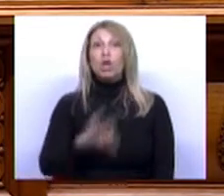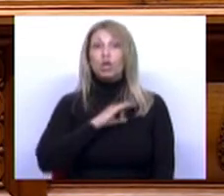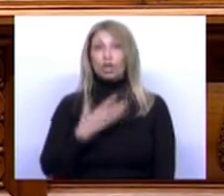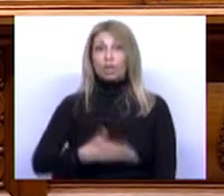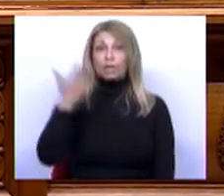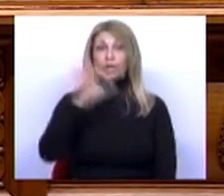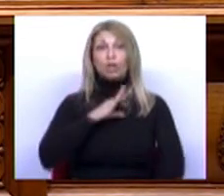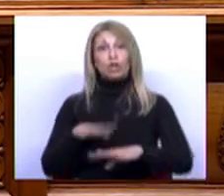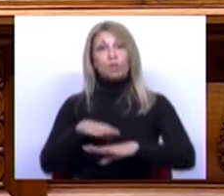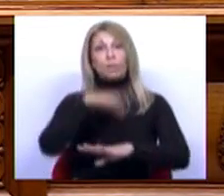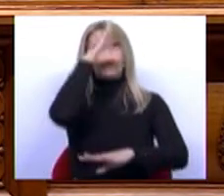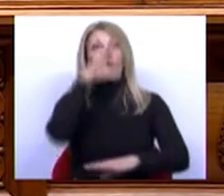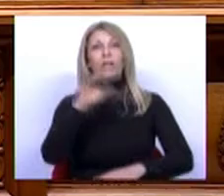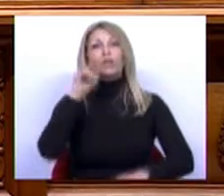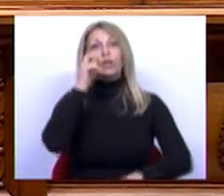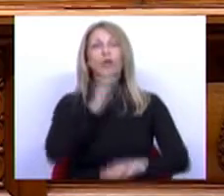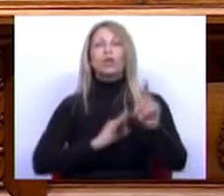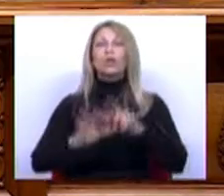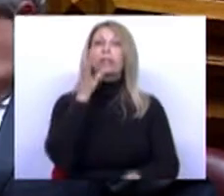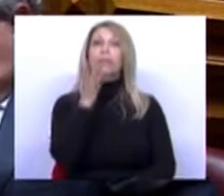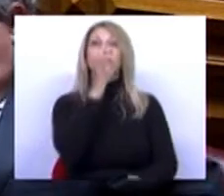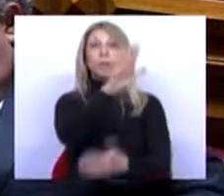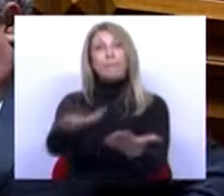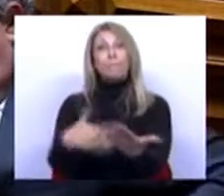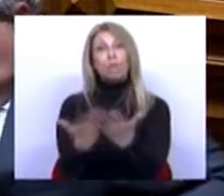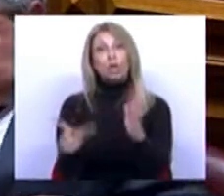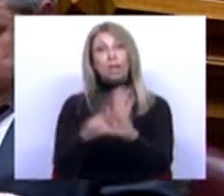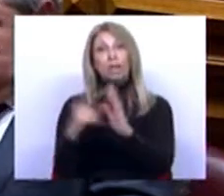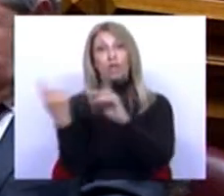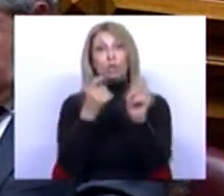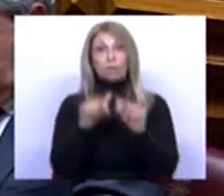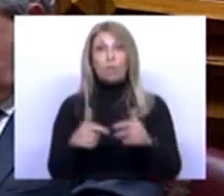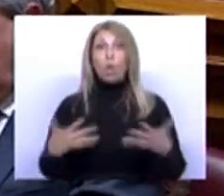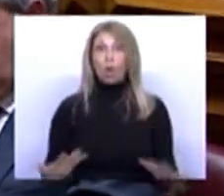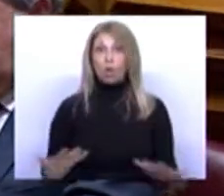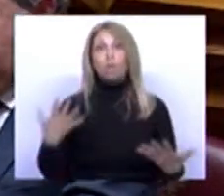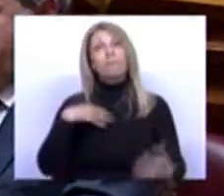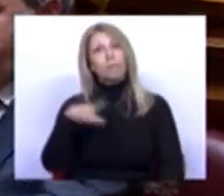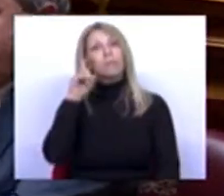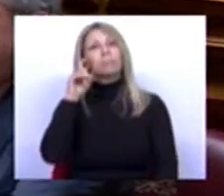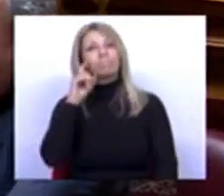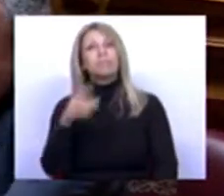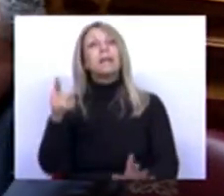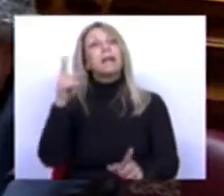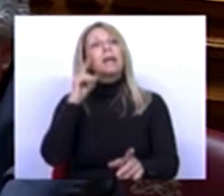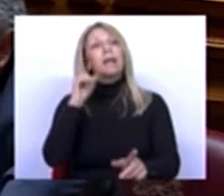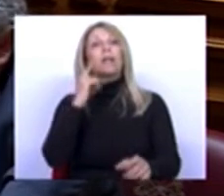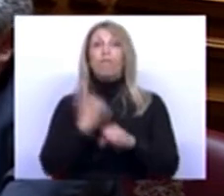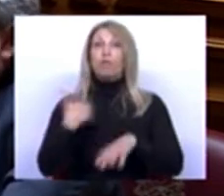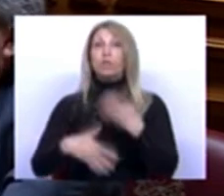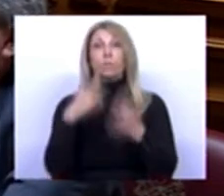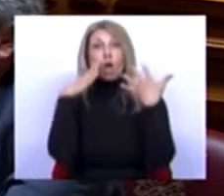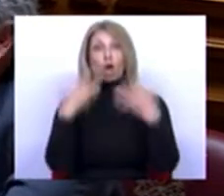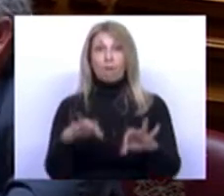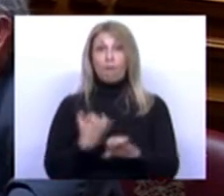Senhor Presidente, senhores membros do Governo, senhoras e senhores deputados, a proposta de lei que aqui discutimos hoje pretende garantir o normal funcionamento da administração pública, mas